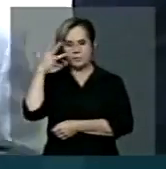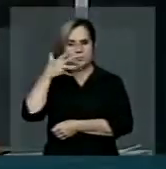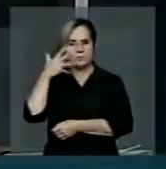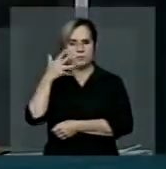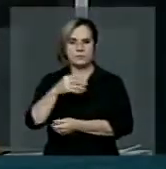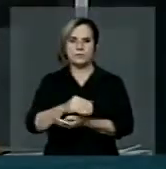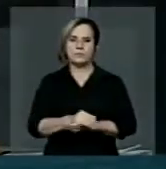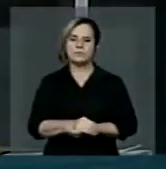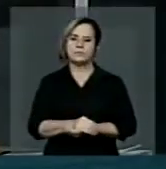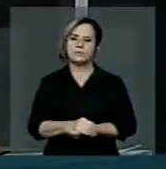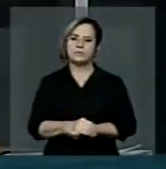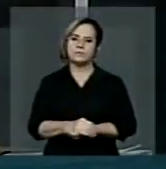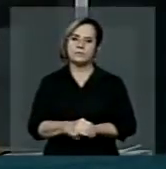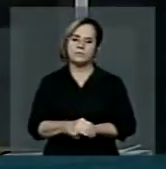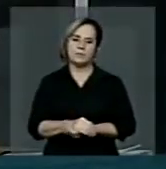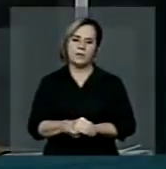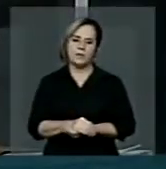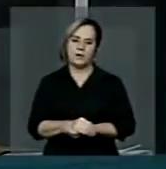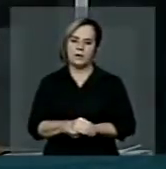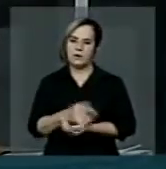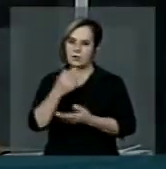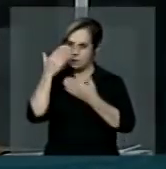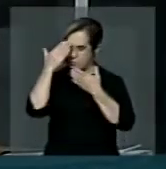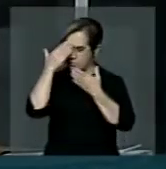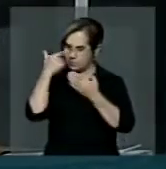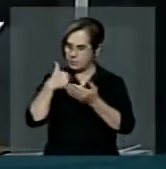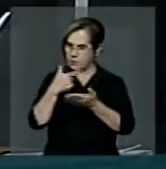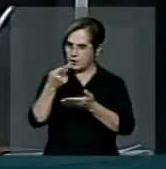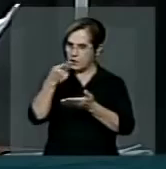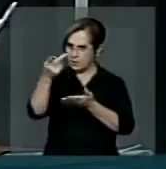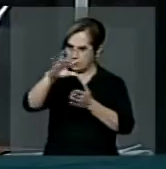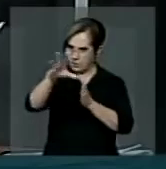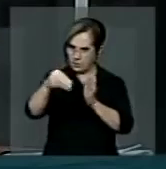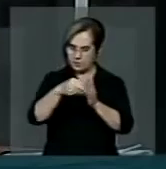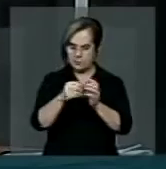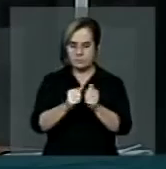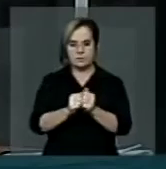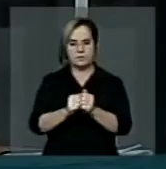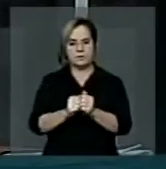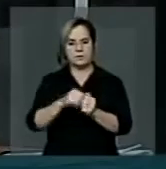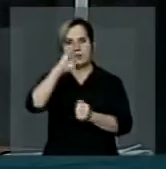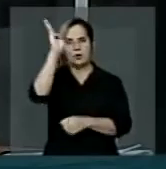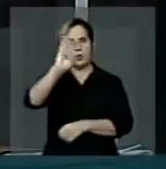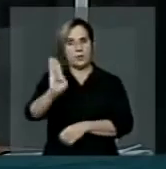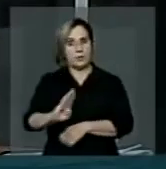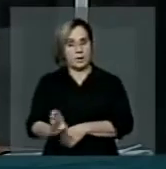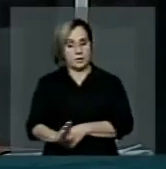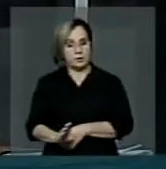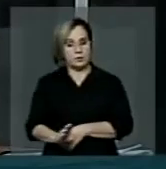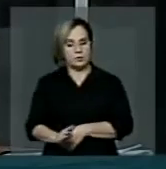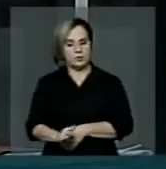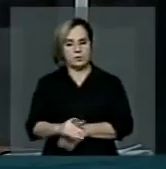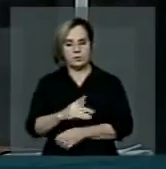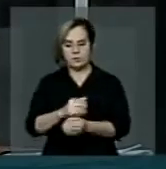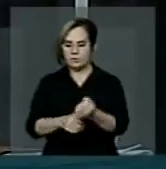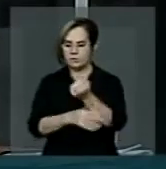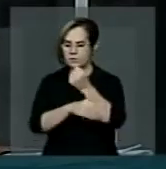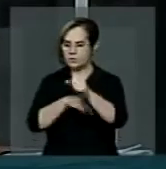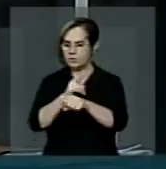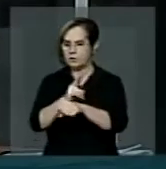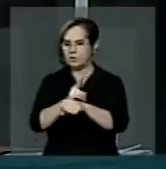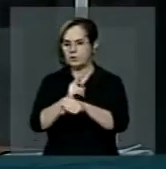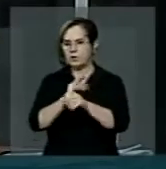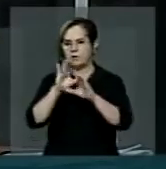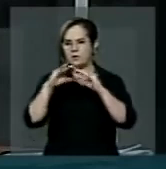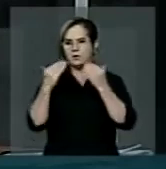Muito obrigada, deputado. Acrescento suas palavras ao meu pronunciamento. O Brasil é signatário da Convenção